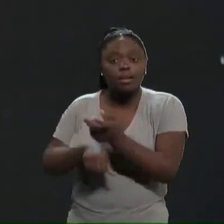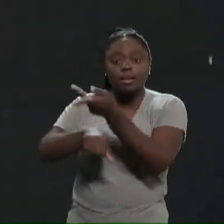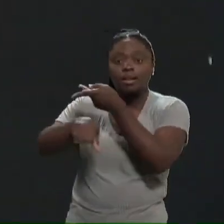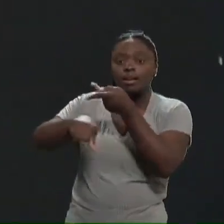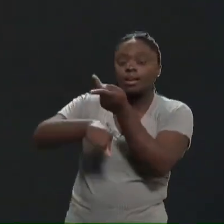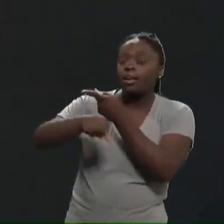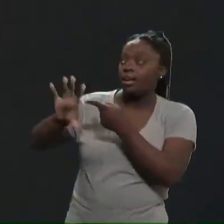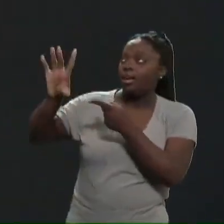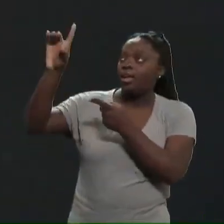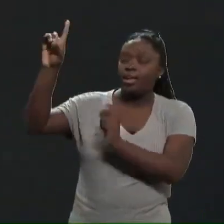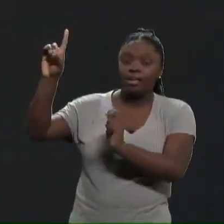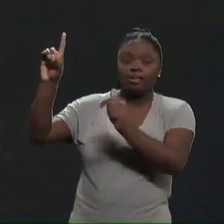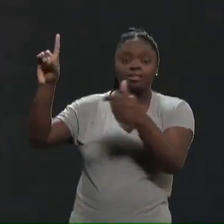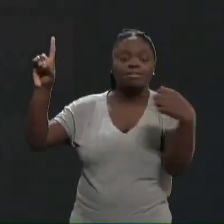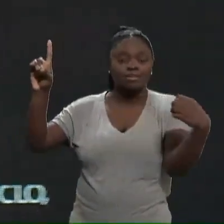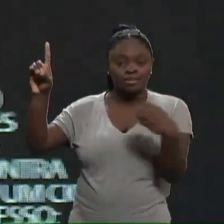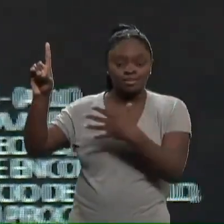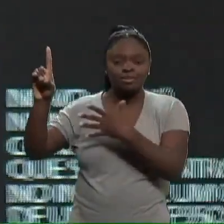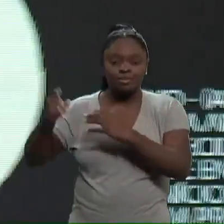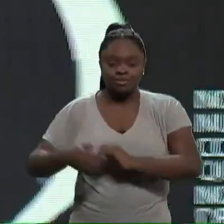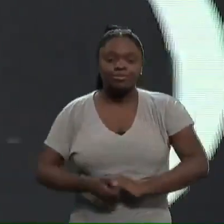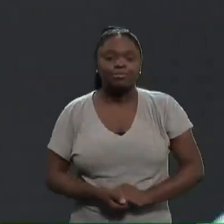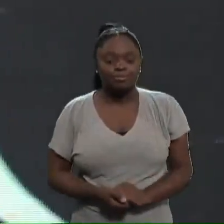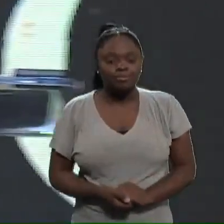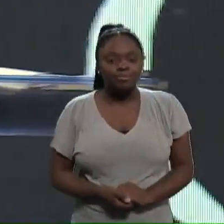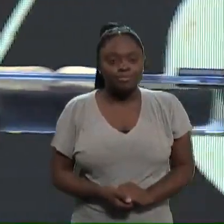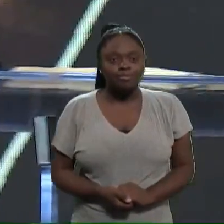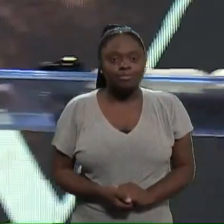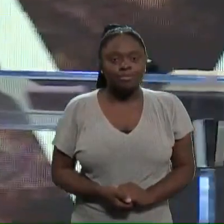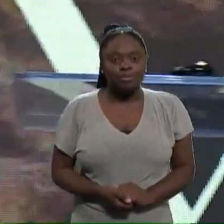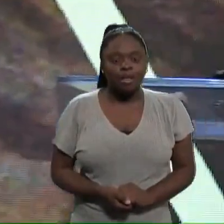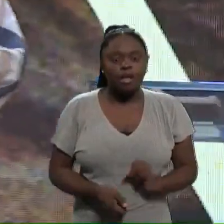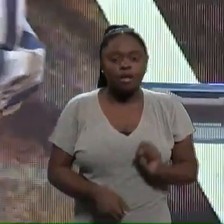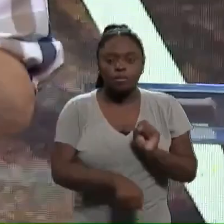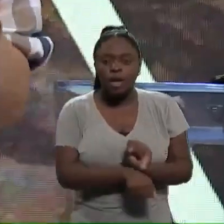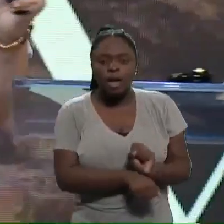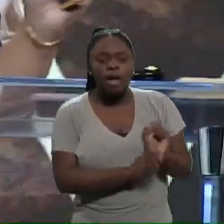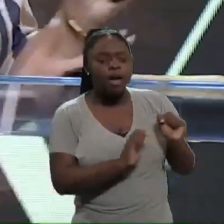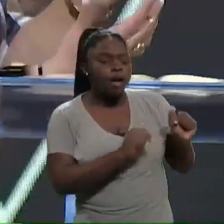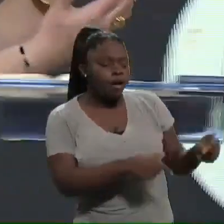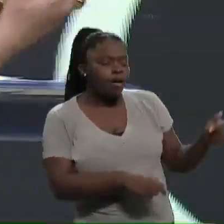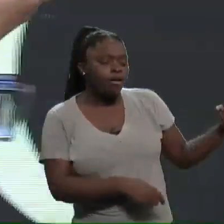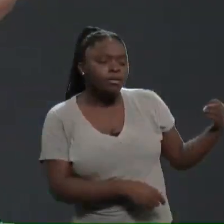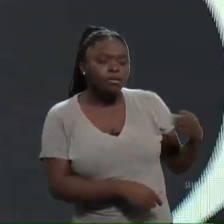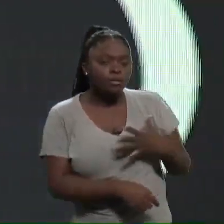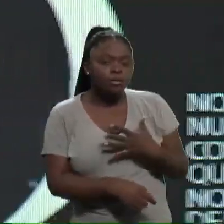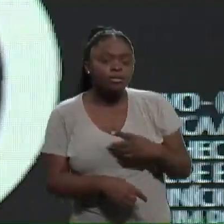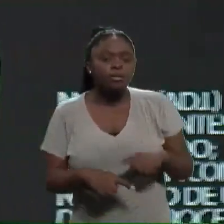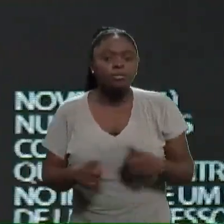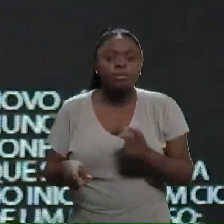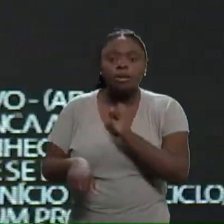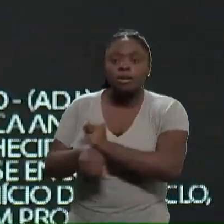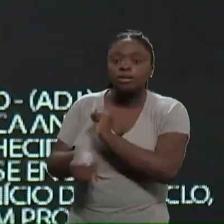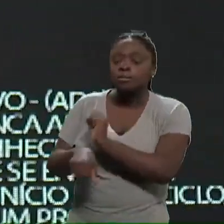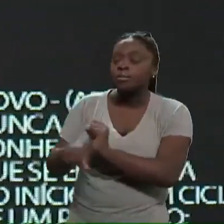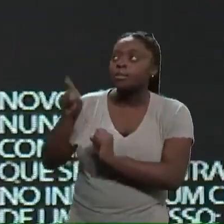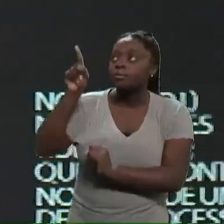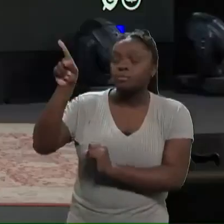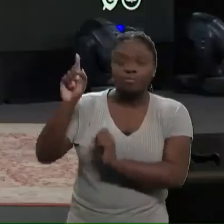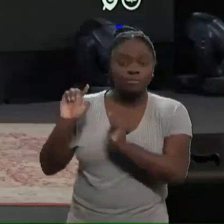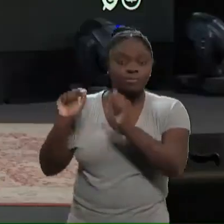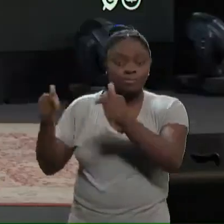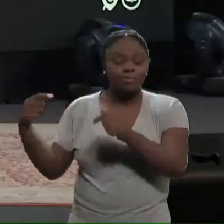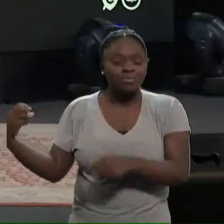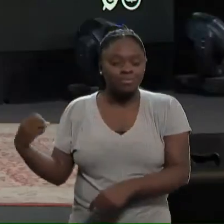faz o novo. Sai do lugar de gerar o novo para o lugar de quem tem expectativa de quem faz o novo.